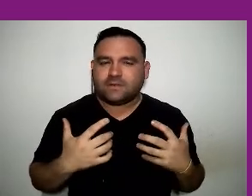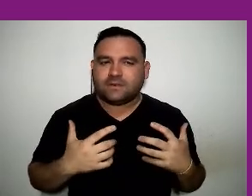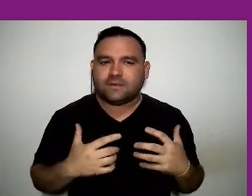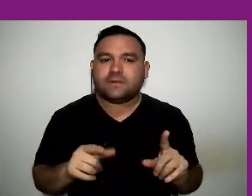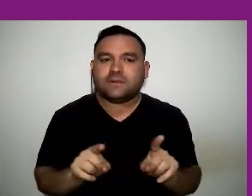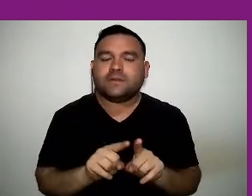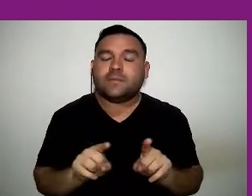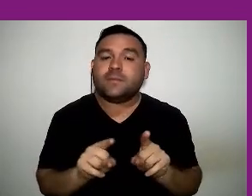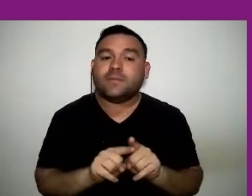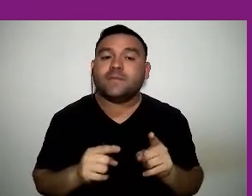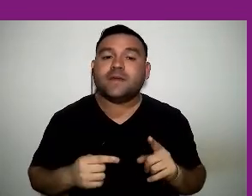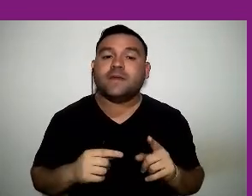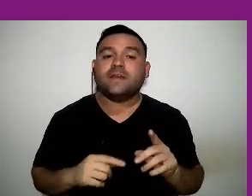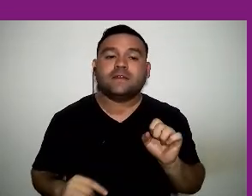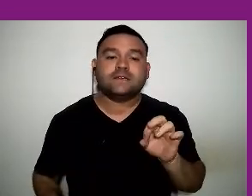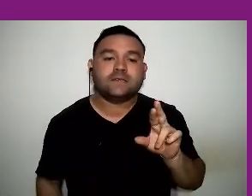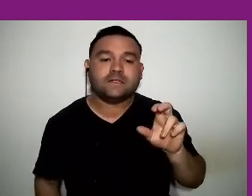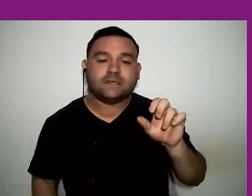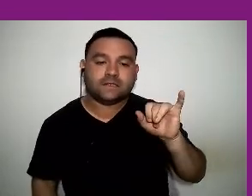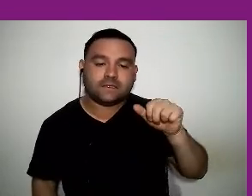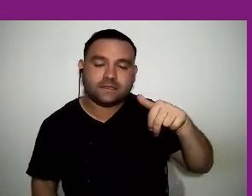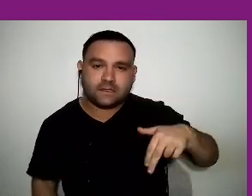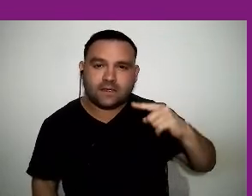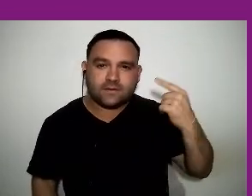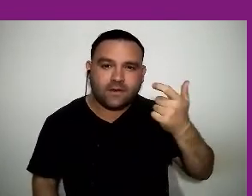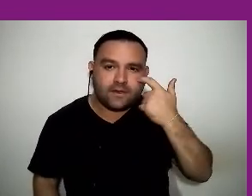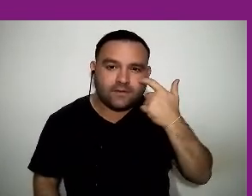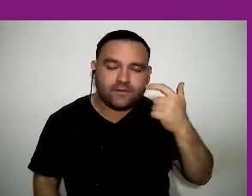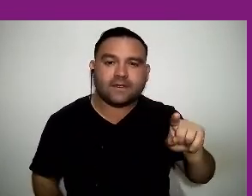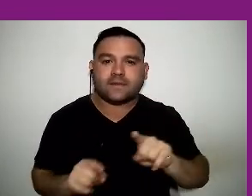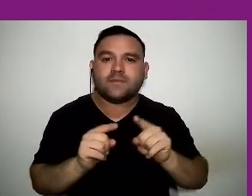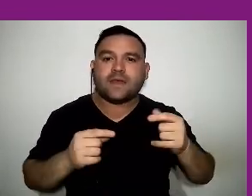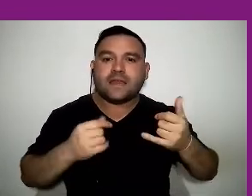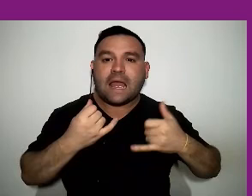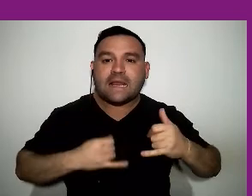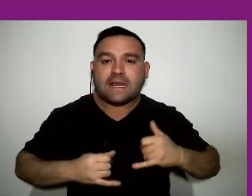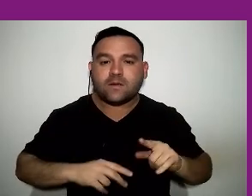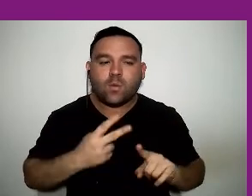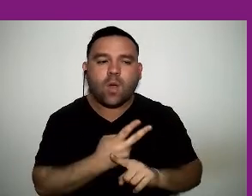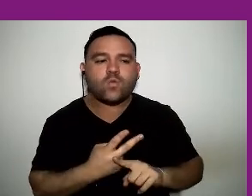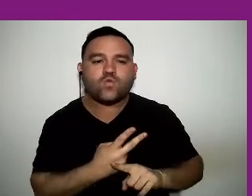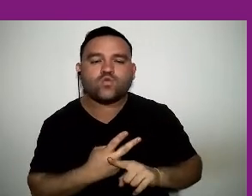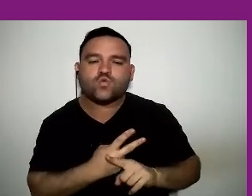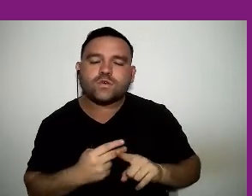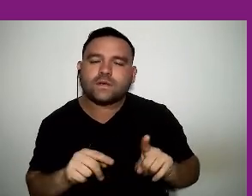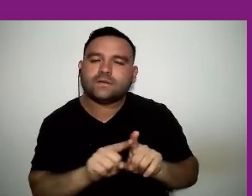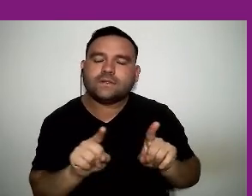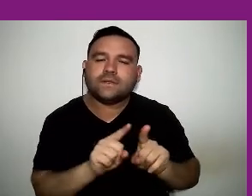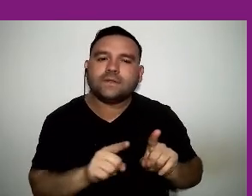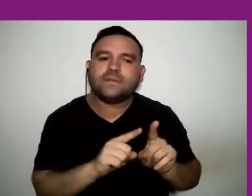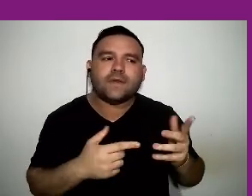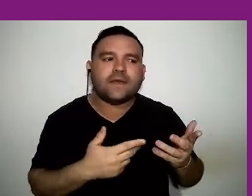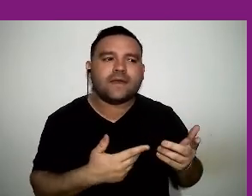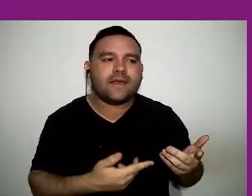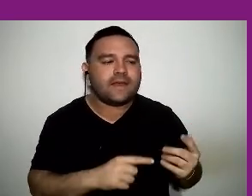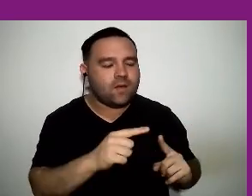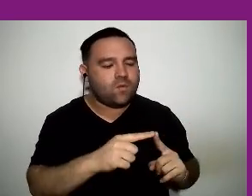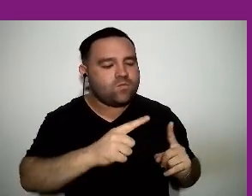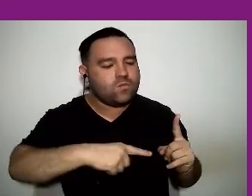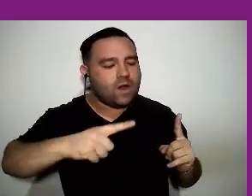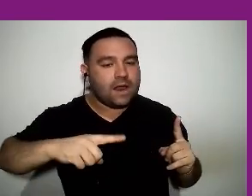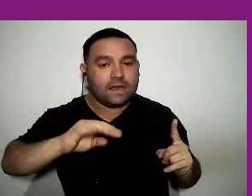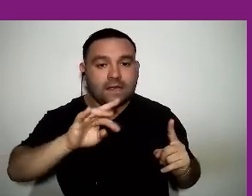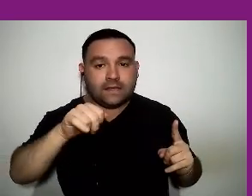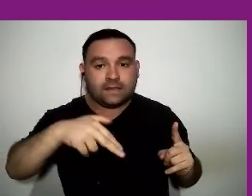corrente, e o strain, a gente vai ver algumas coisas da impedância elétrica, a procura do medir o strain